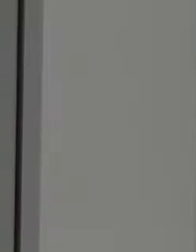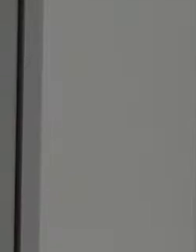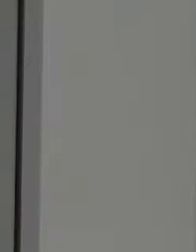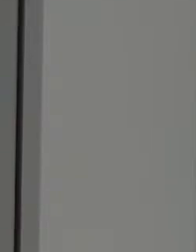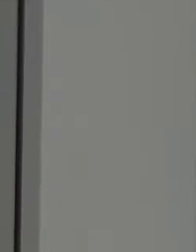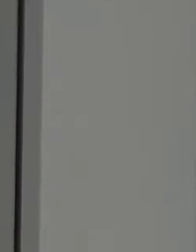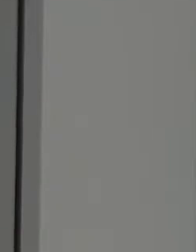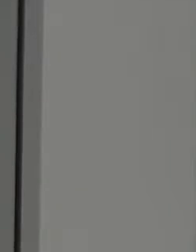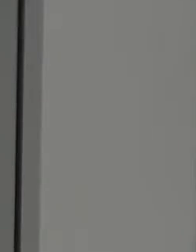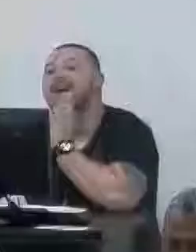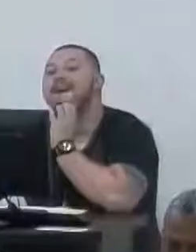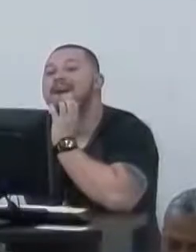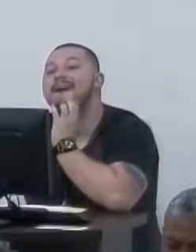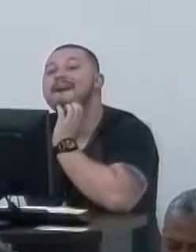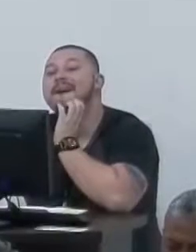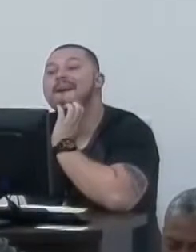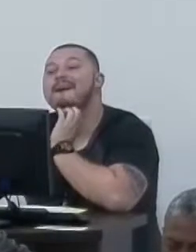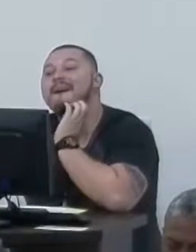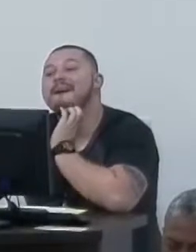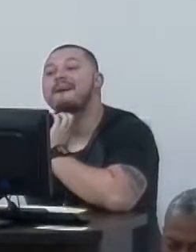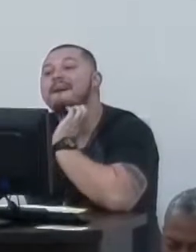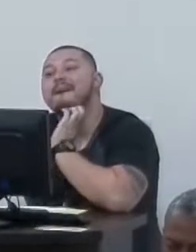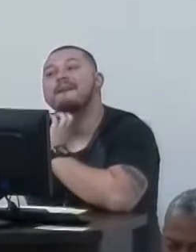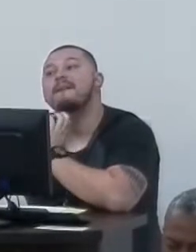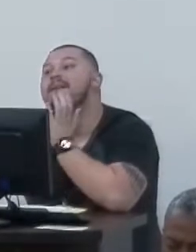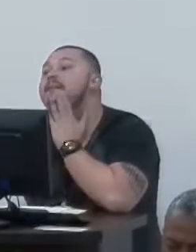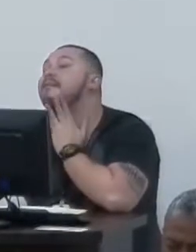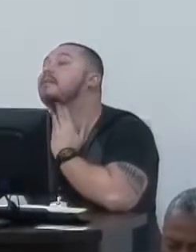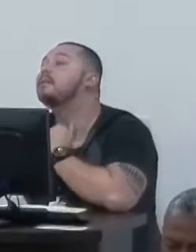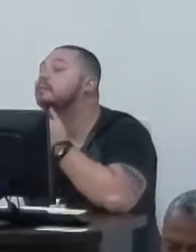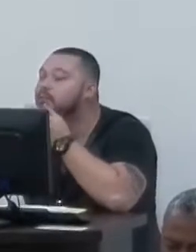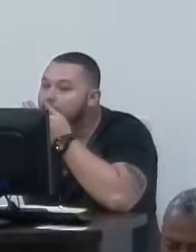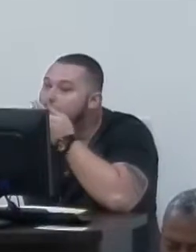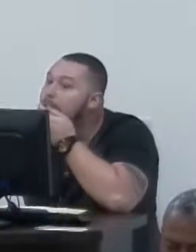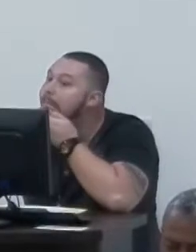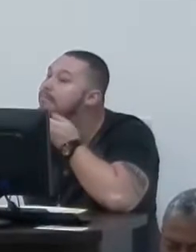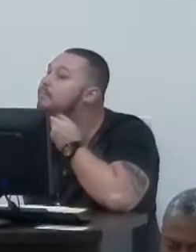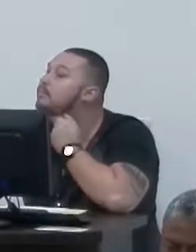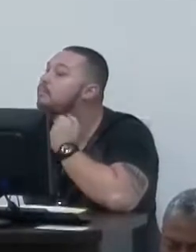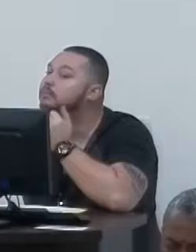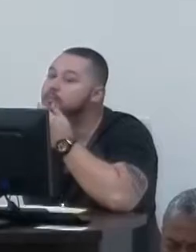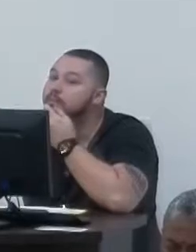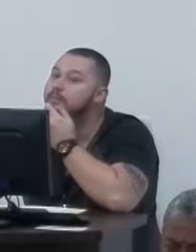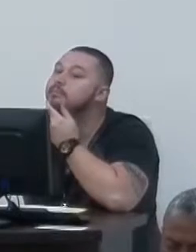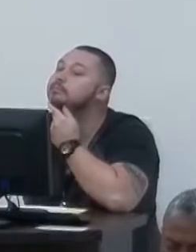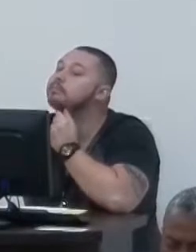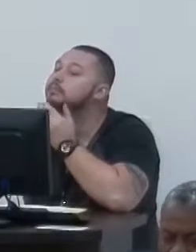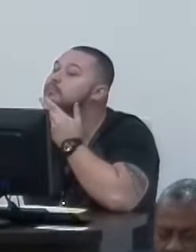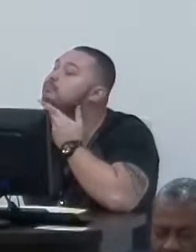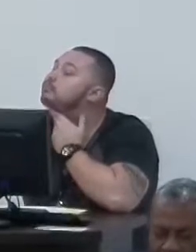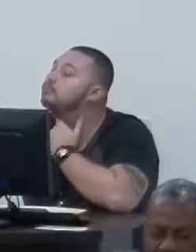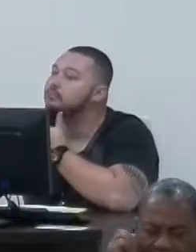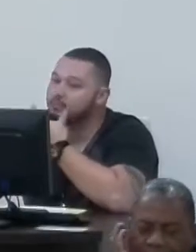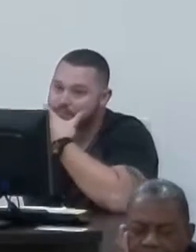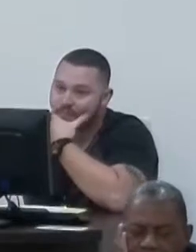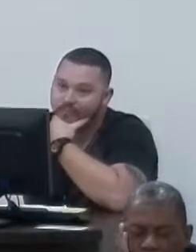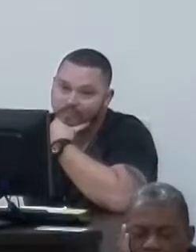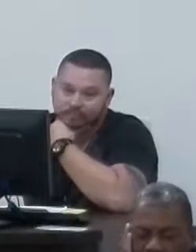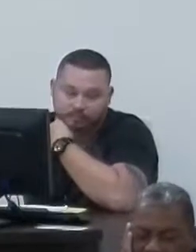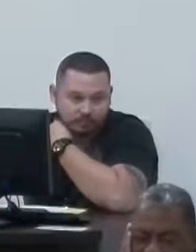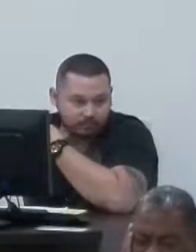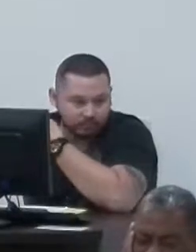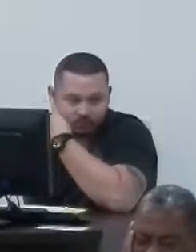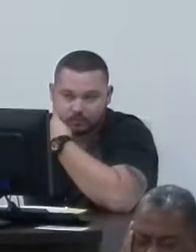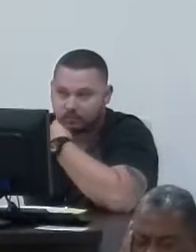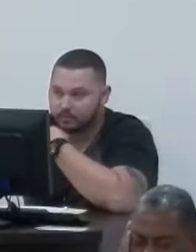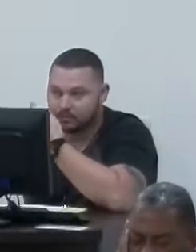acredito que tenho pouco a contribuir, vereadora Érica, mas eu acho que é pertinente. Parabéns ao vereador Rafael.